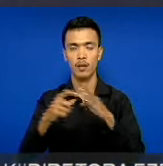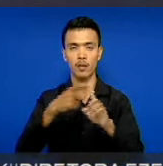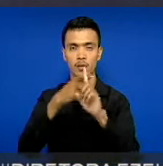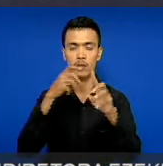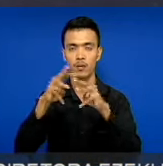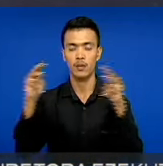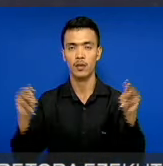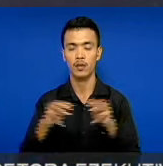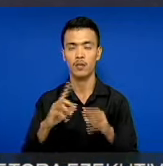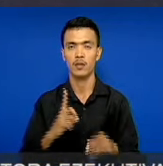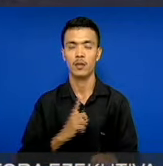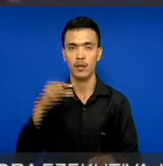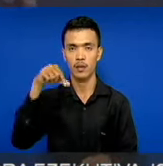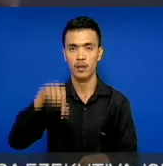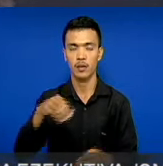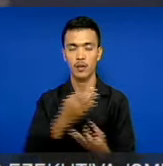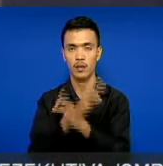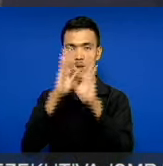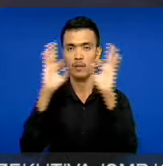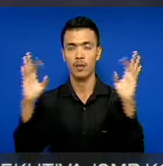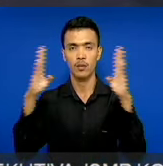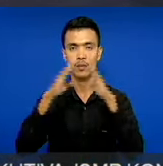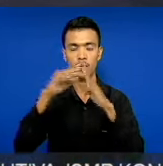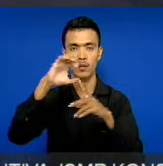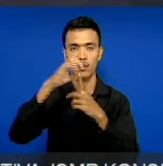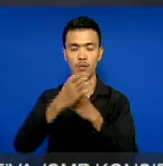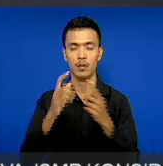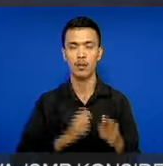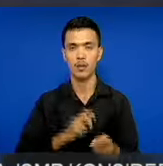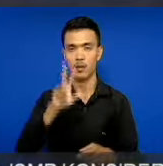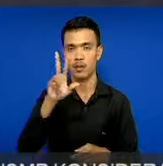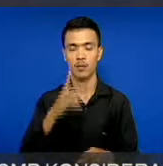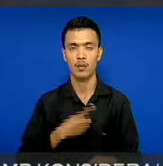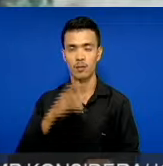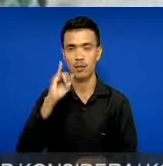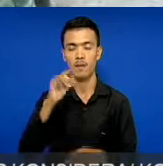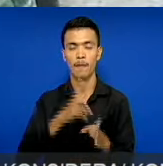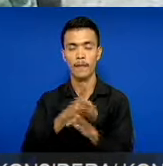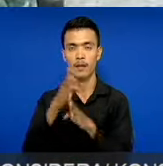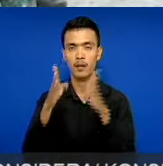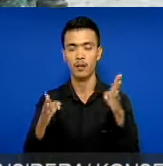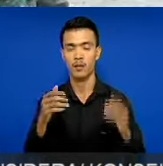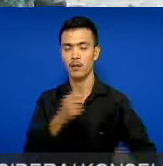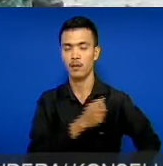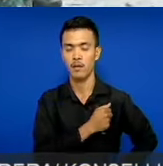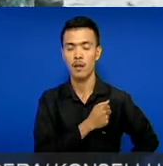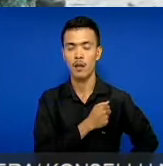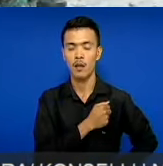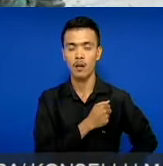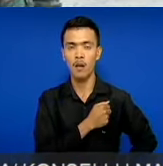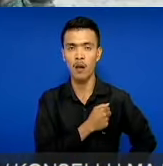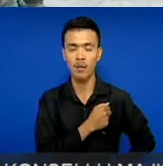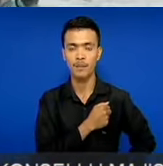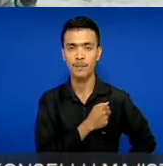kaitehu município Likisa, no termina ia uma adatasi tolu dili. Diretor Divisão Pessoal FFTL, Coronel Domingos